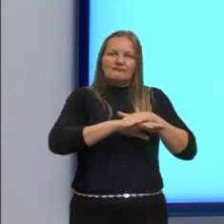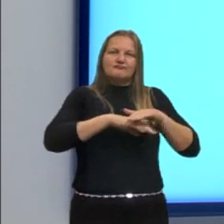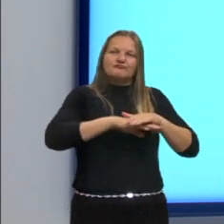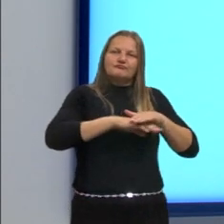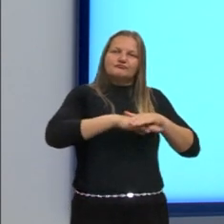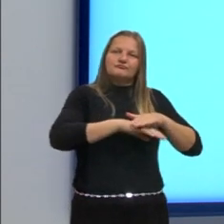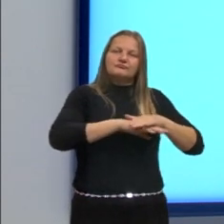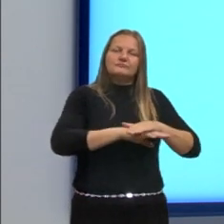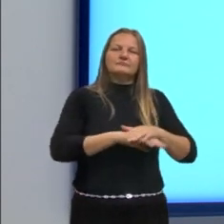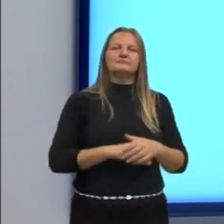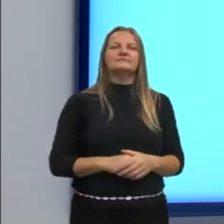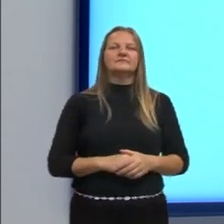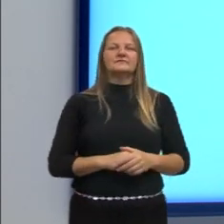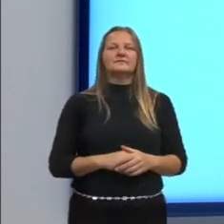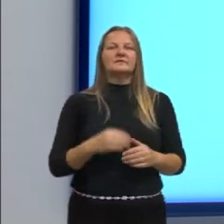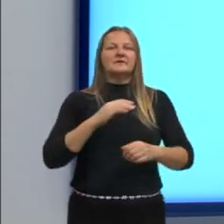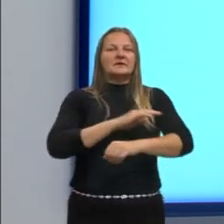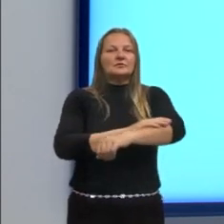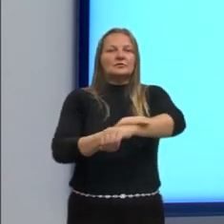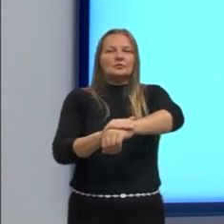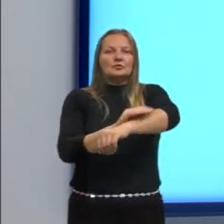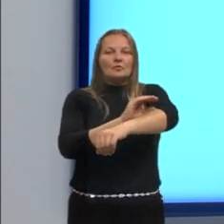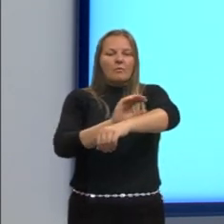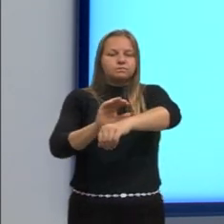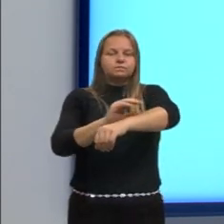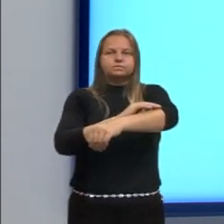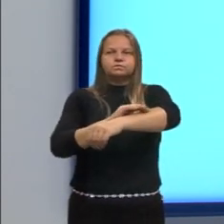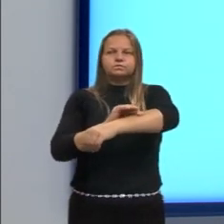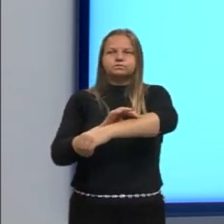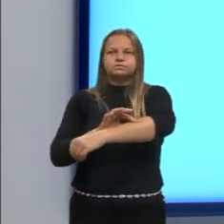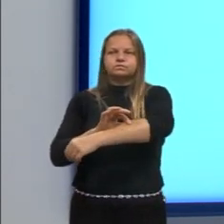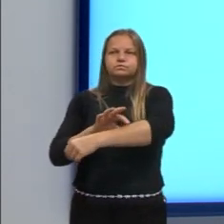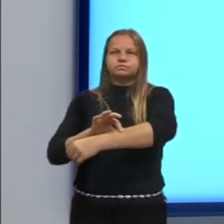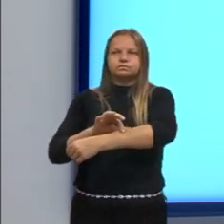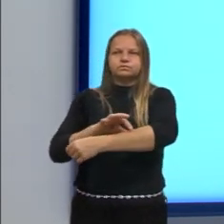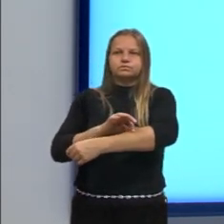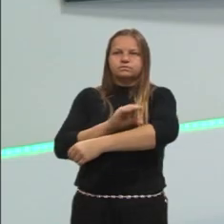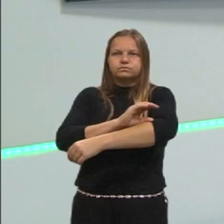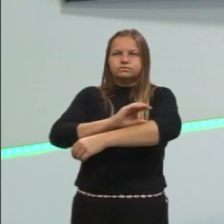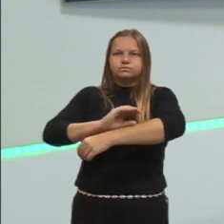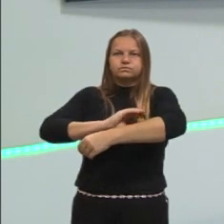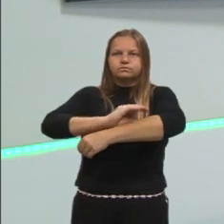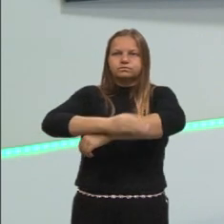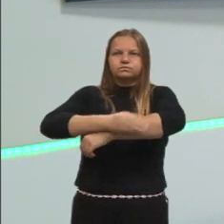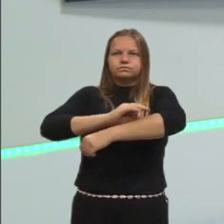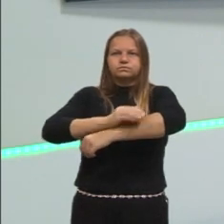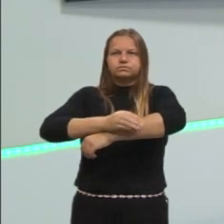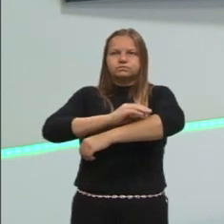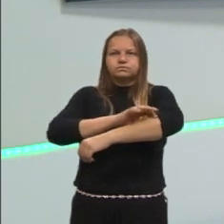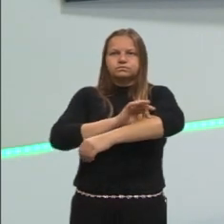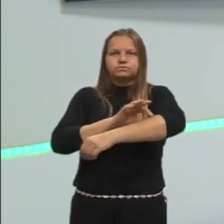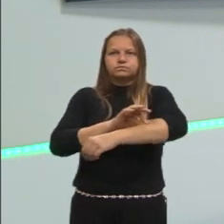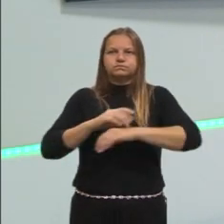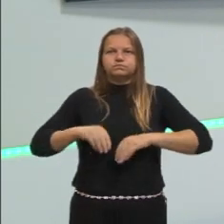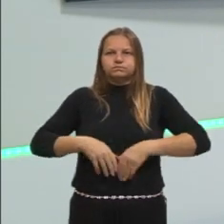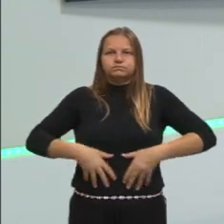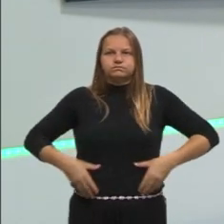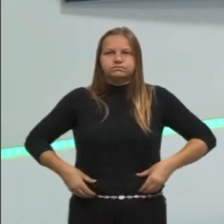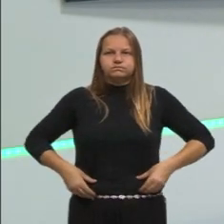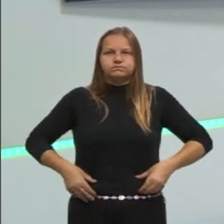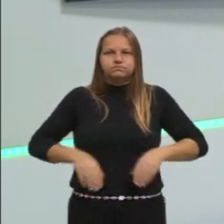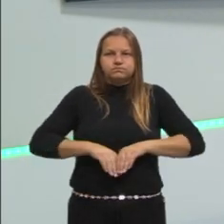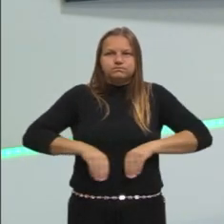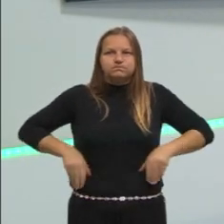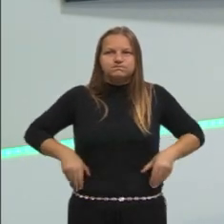o que acontece ele fica armazenado no nosso tecido adiposo que é aquela camadinha de gordura né que todo mundo tem às vezes mais às vezes menos